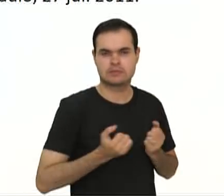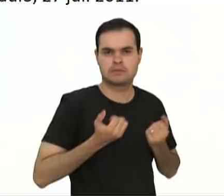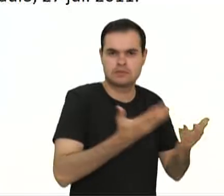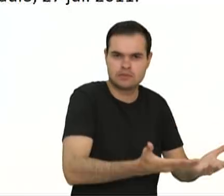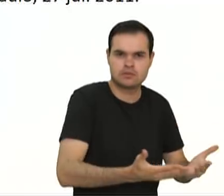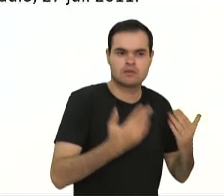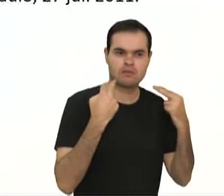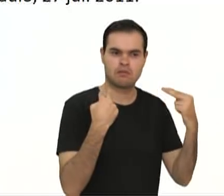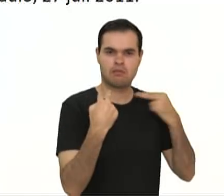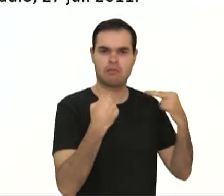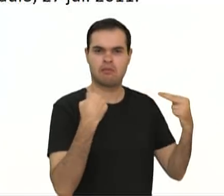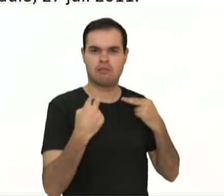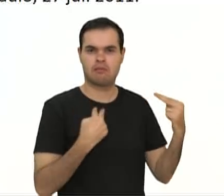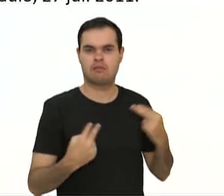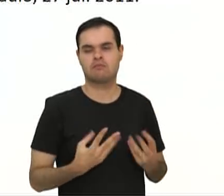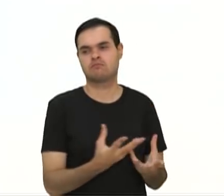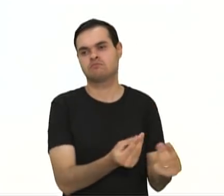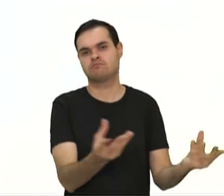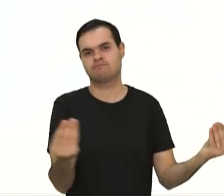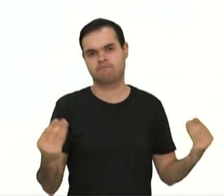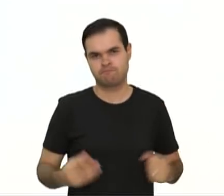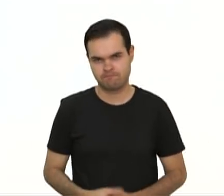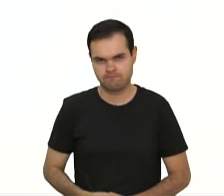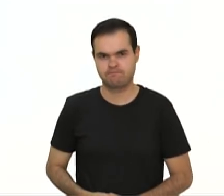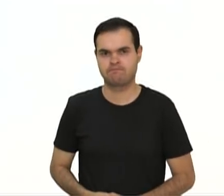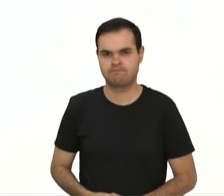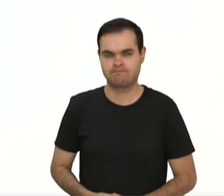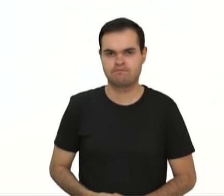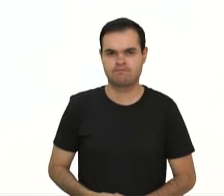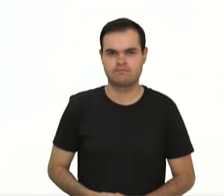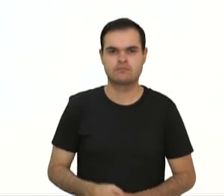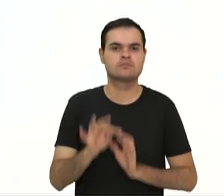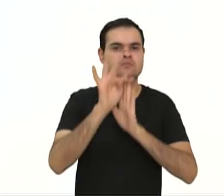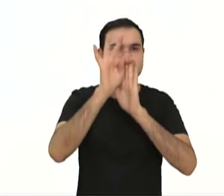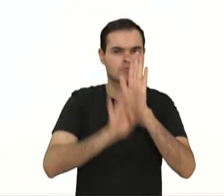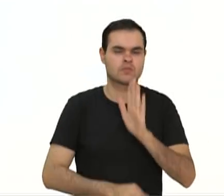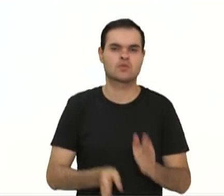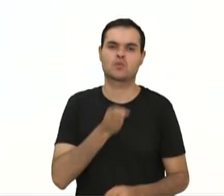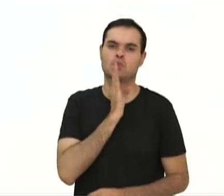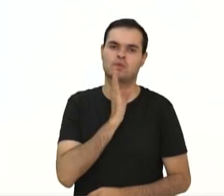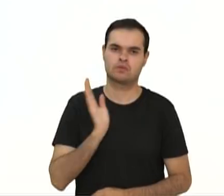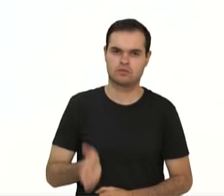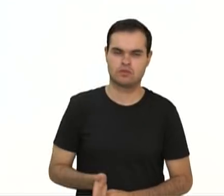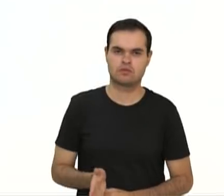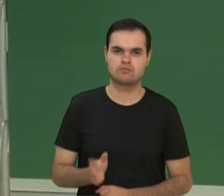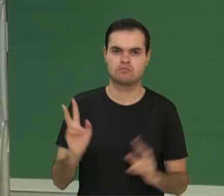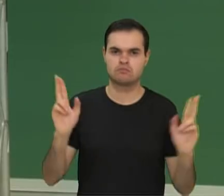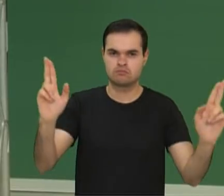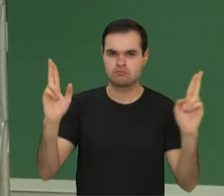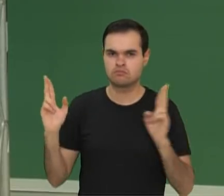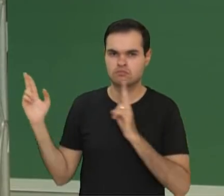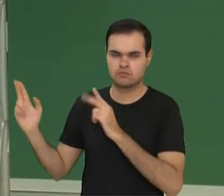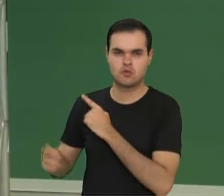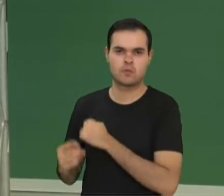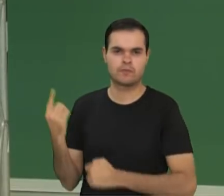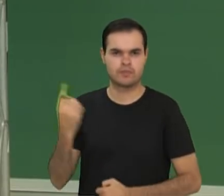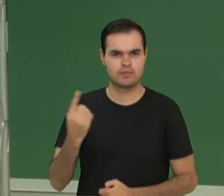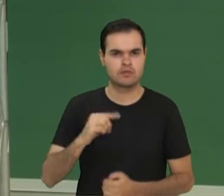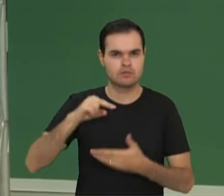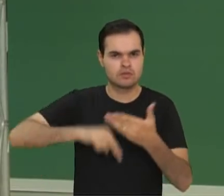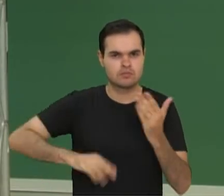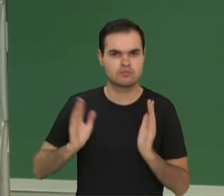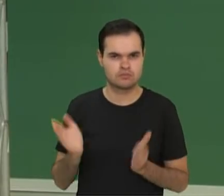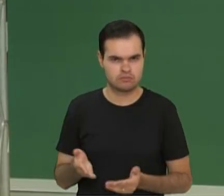se expõe de forma inimaginável. Texto já conhecido, esse fragmento, foi o primeiro fragmento que